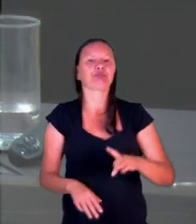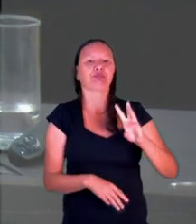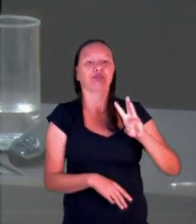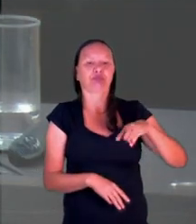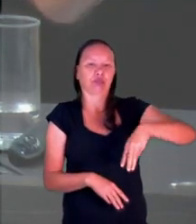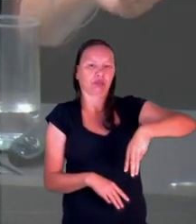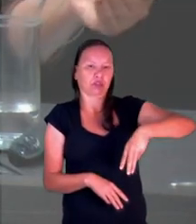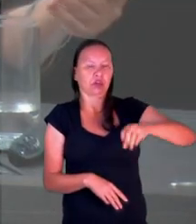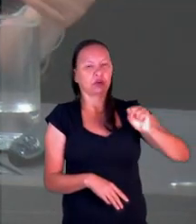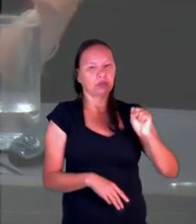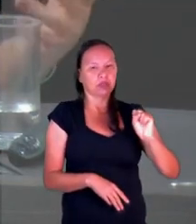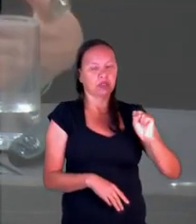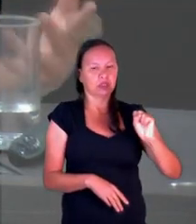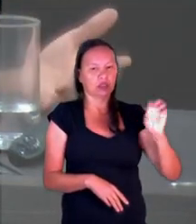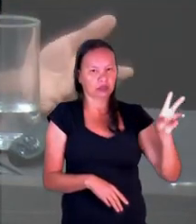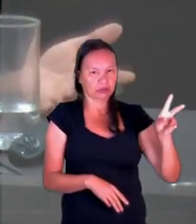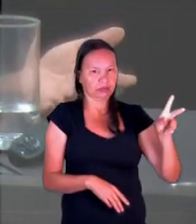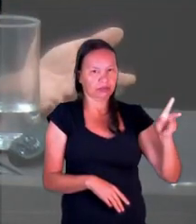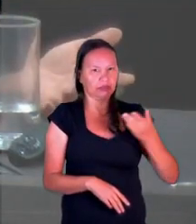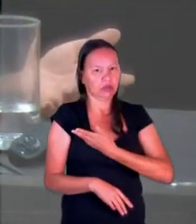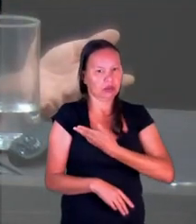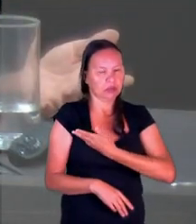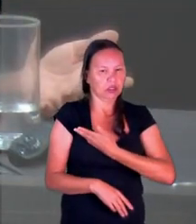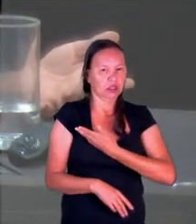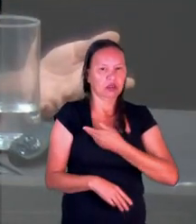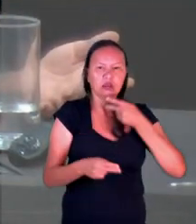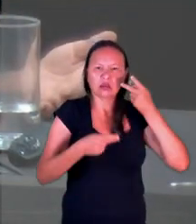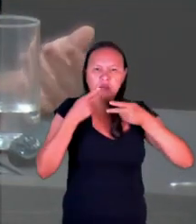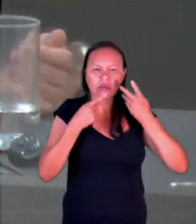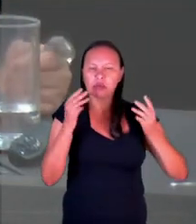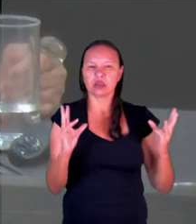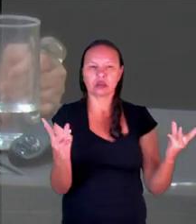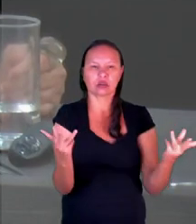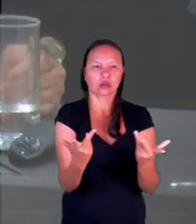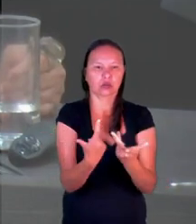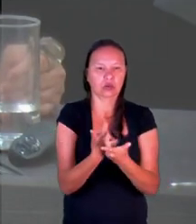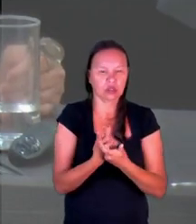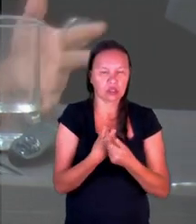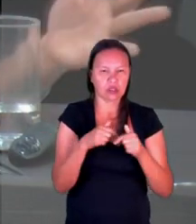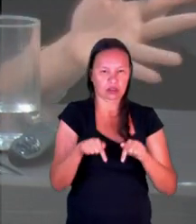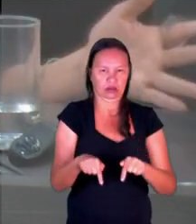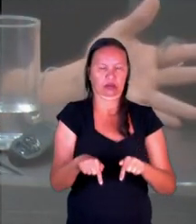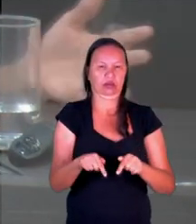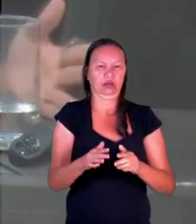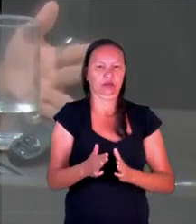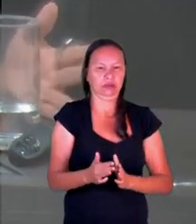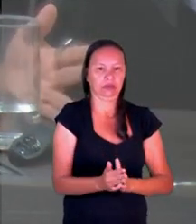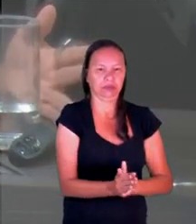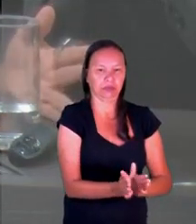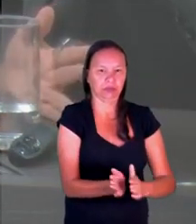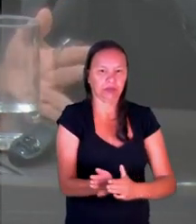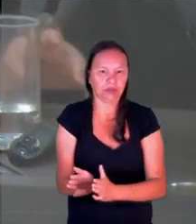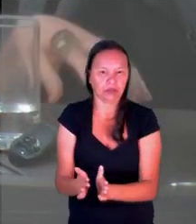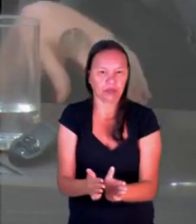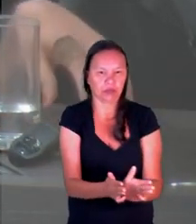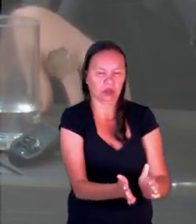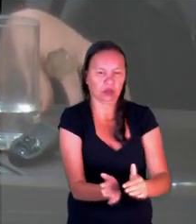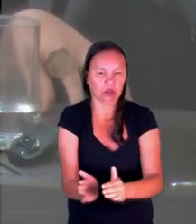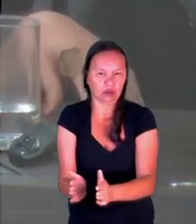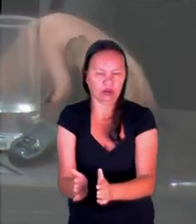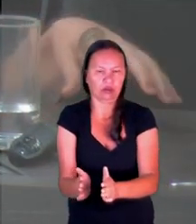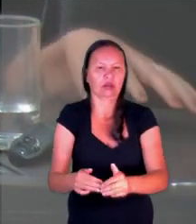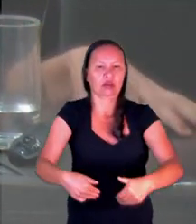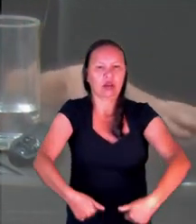e com outras falas aqui que eu acho que a gente tem que ter esse olhar de prioridade absoluta eh o caminho da eh a Alimentação